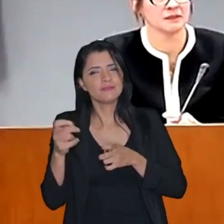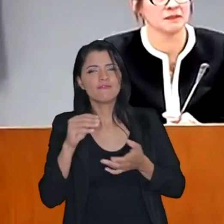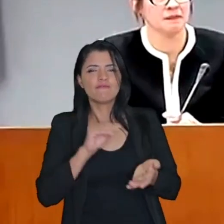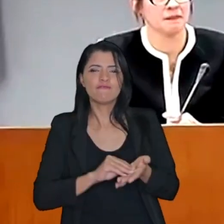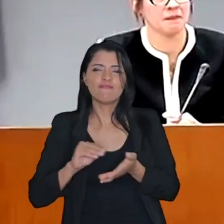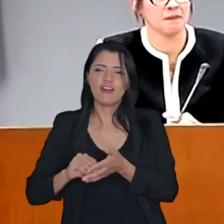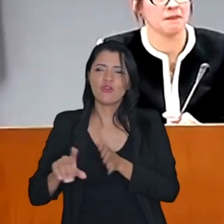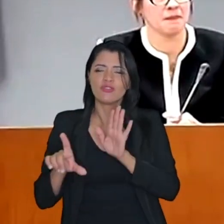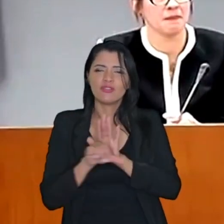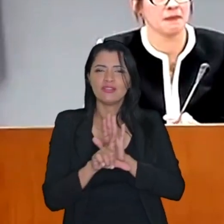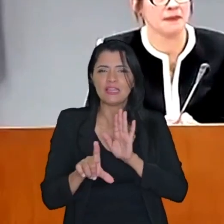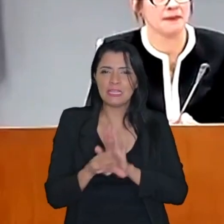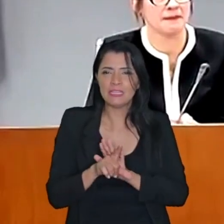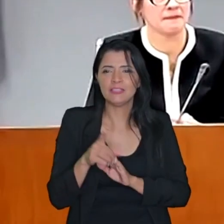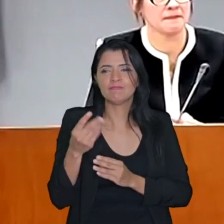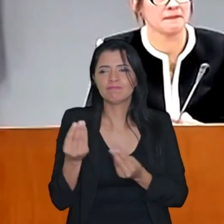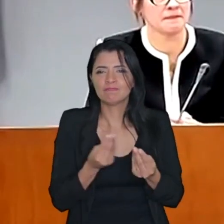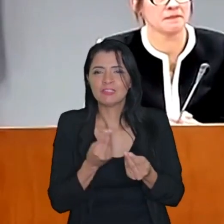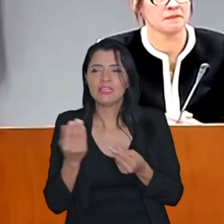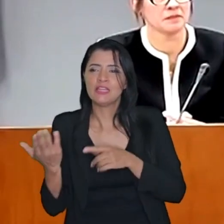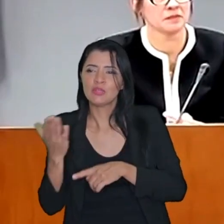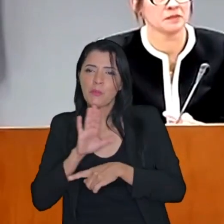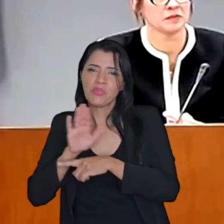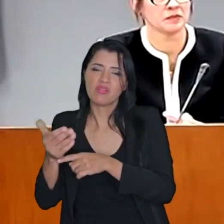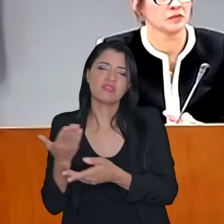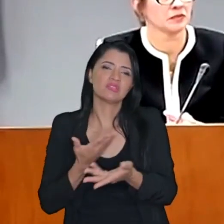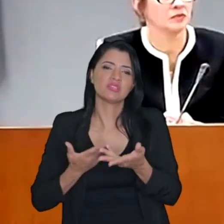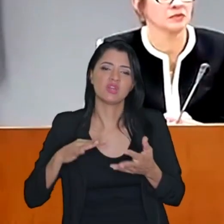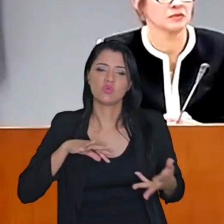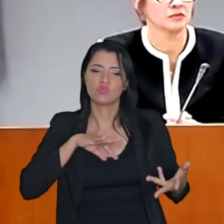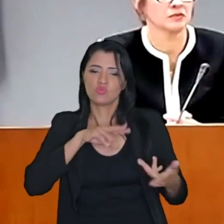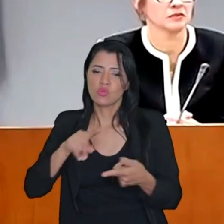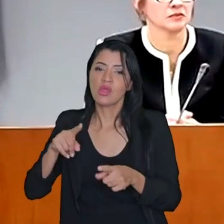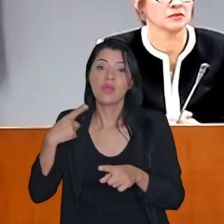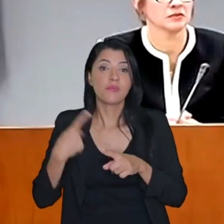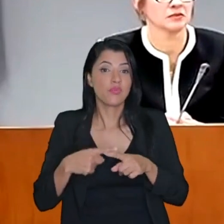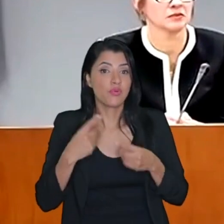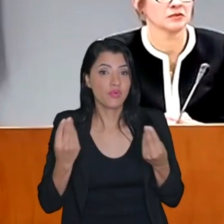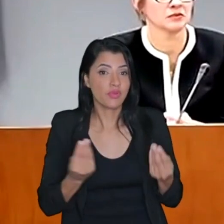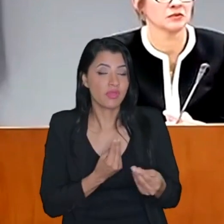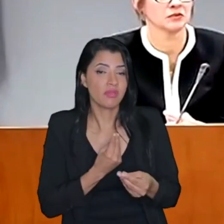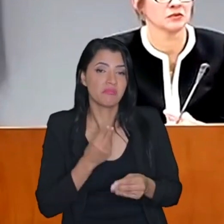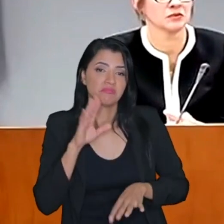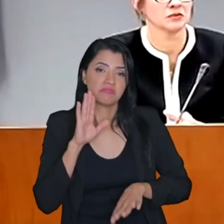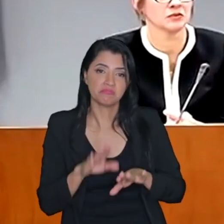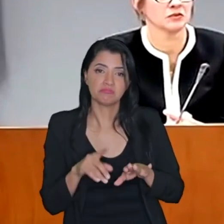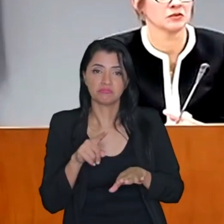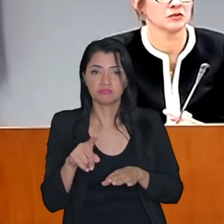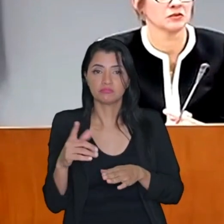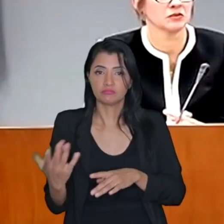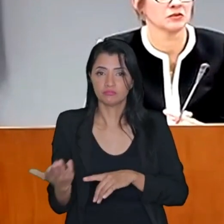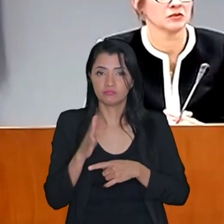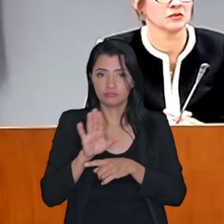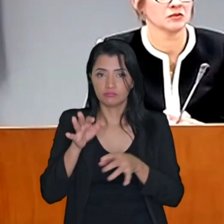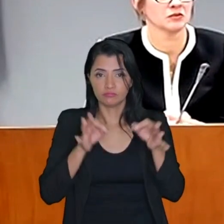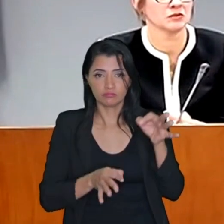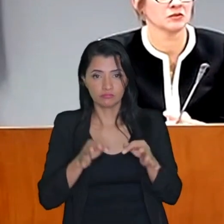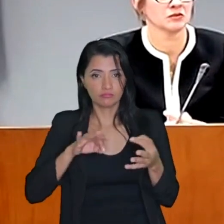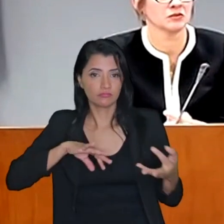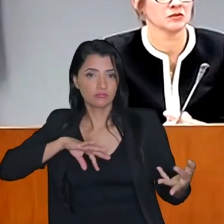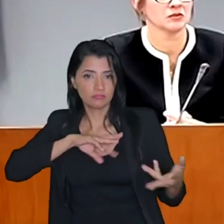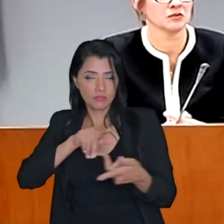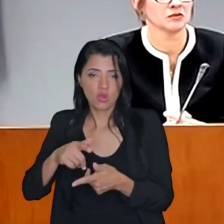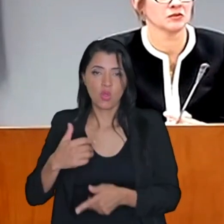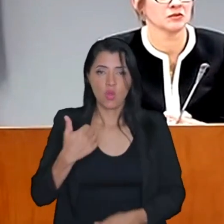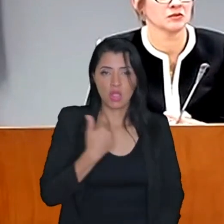falta de uma lei disciplinando a cooperação internacional, diz respeito ao fato de que, pelo menos na cooperação jurídica internacional